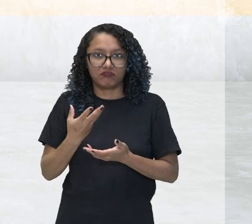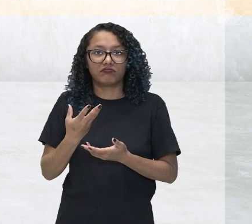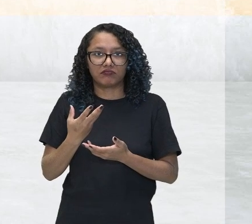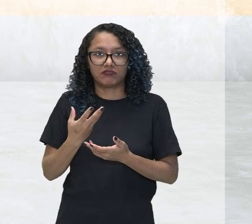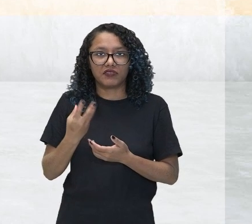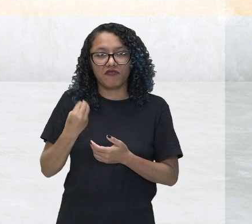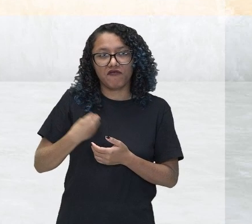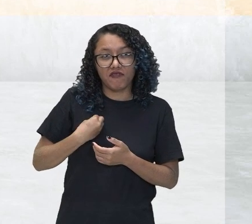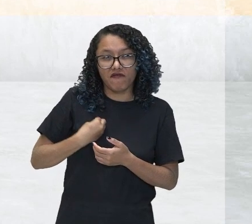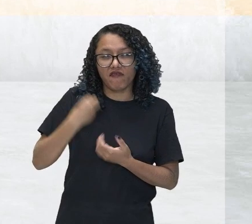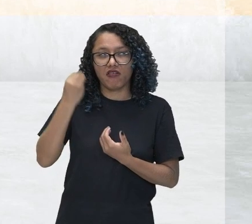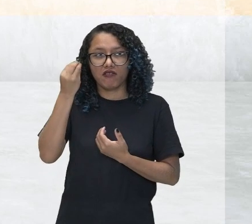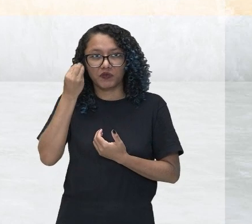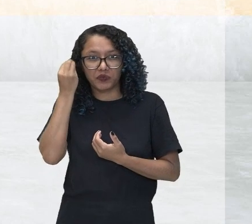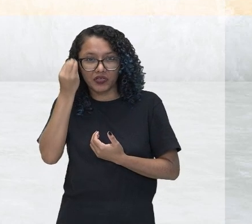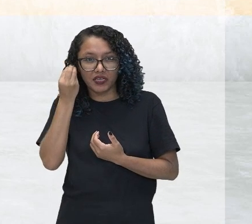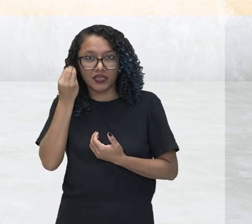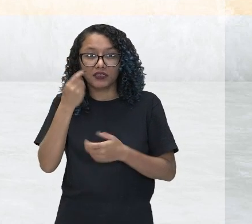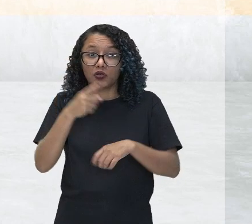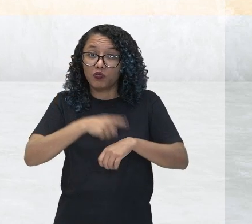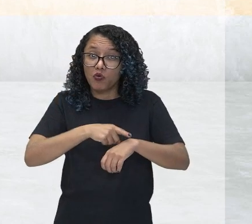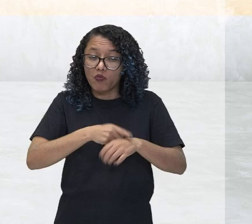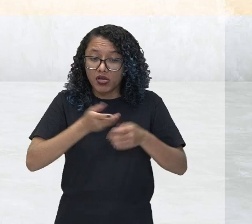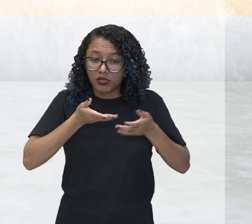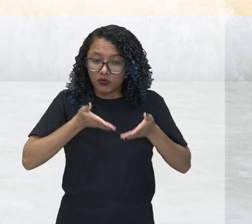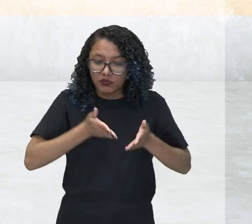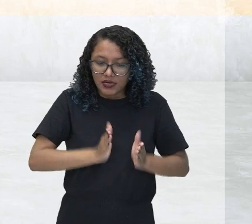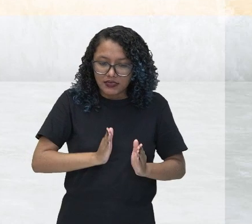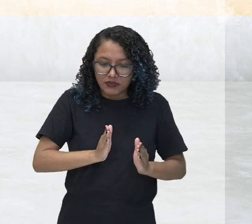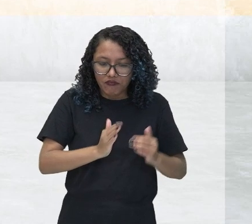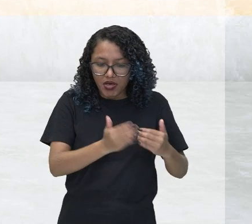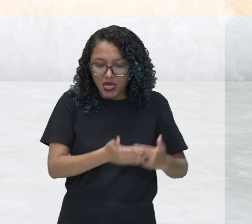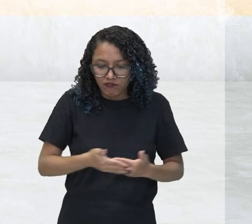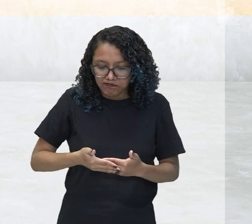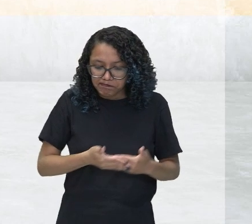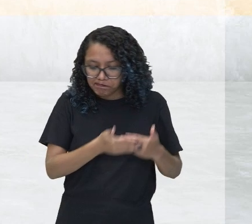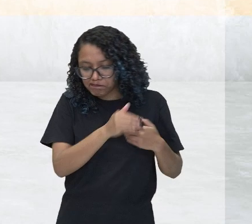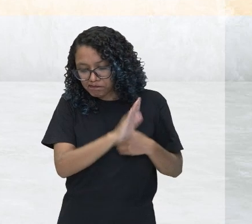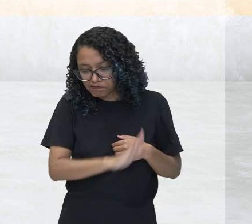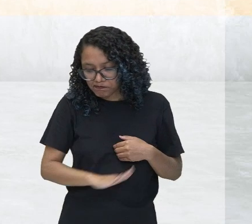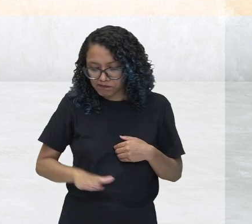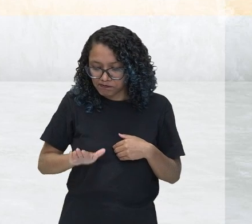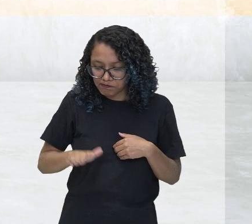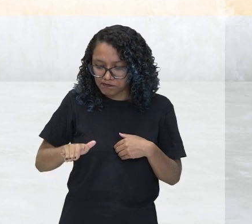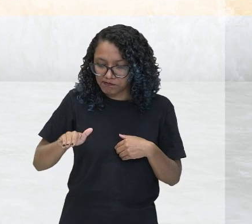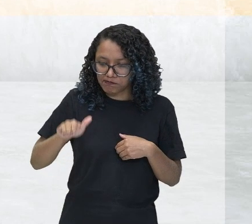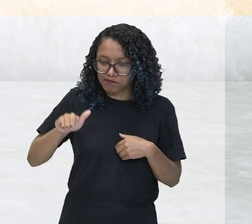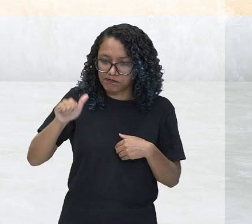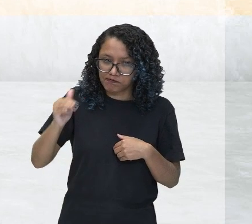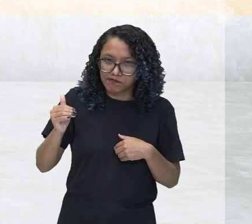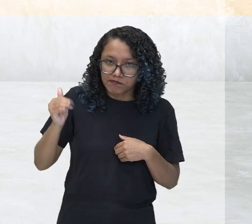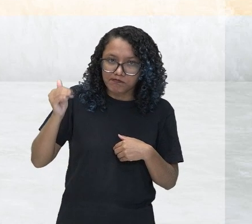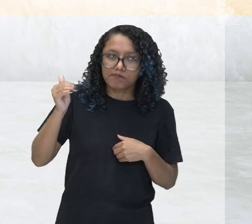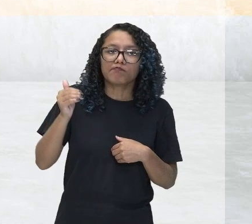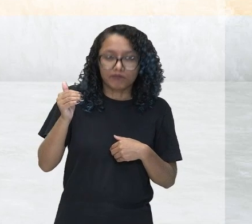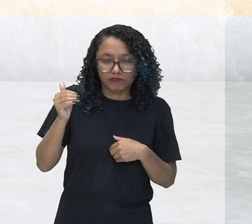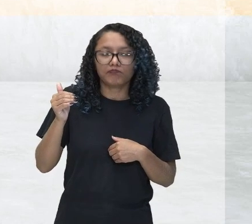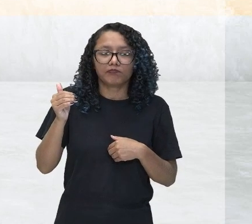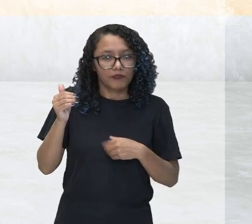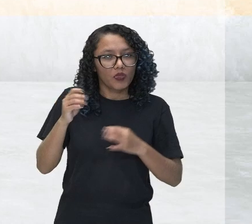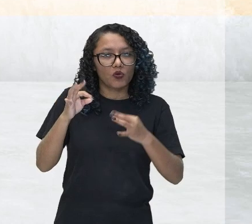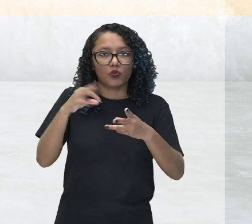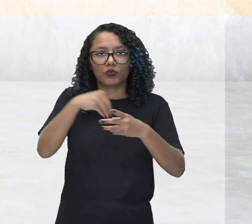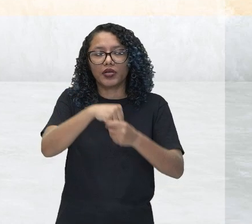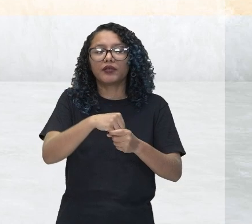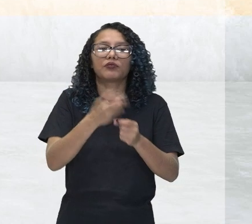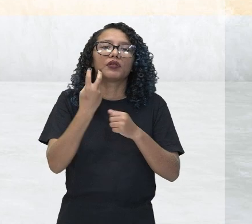seu nascimento até todo o seu desenvolvimento humano, ele se dá dentro dessa cultura. Não